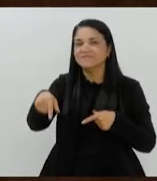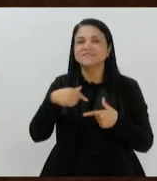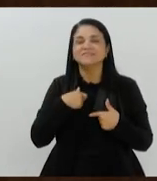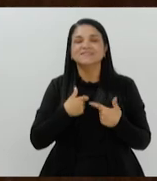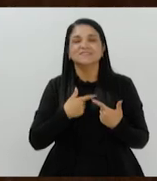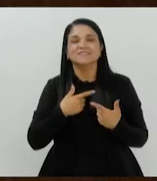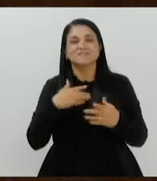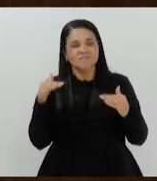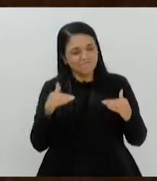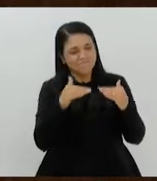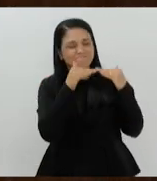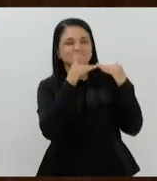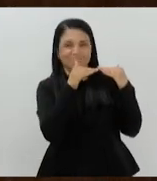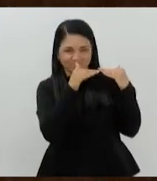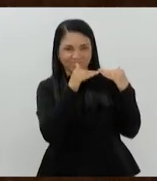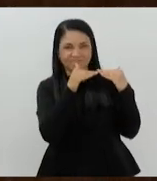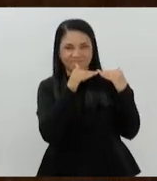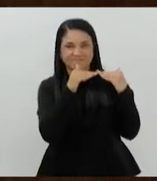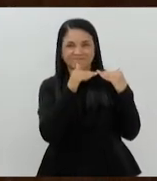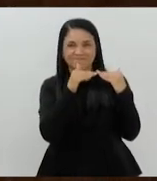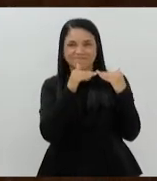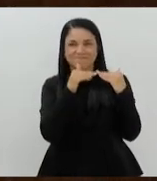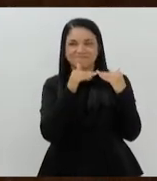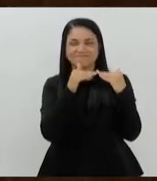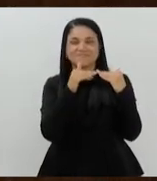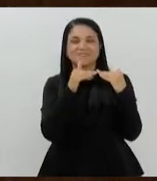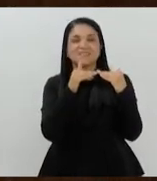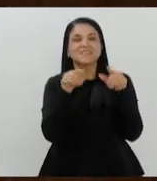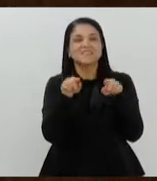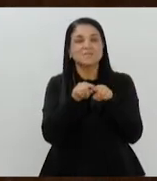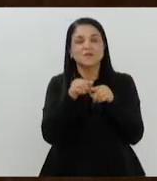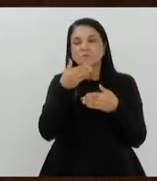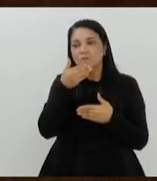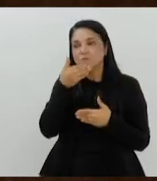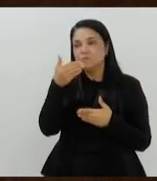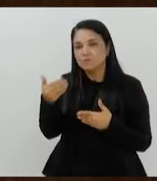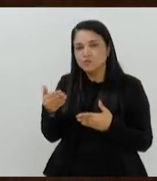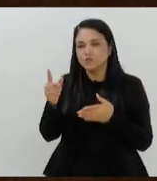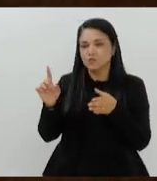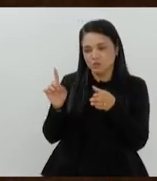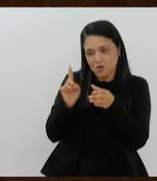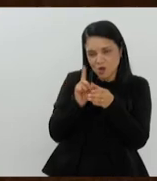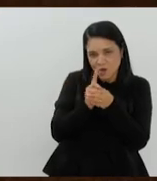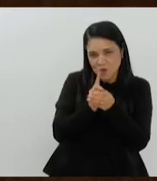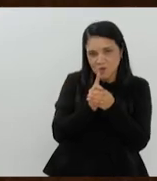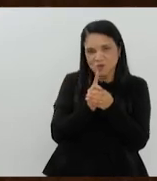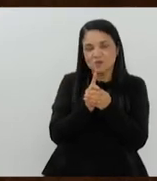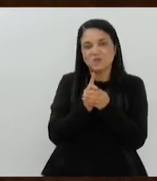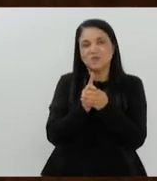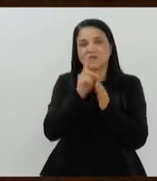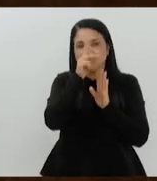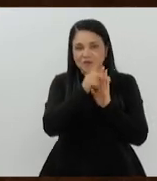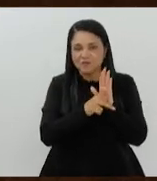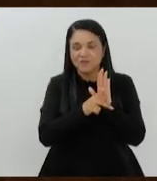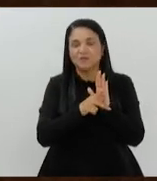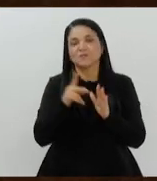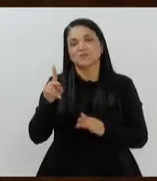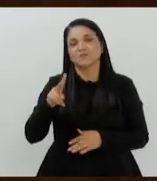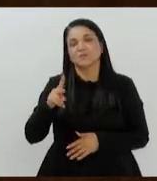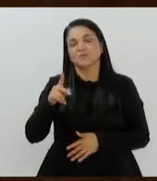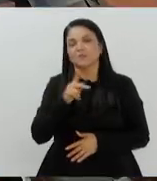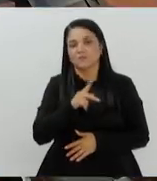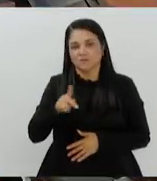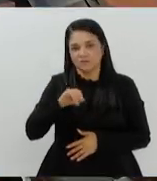obviamente, favorabilíssimo, e já estendo aqui o pedido de coautoria para os deputados Josemar e Vinícius Cozzolino.